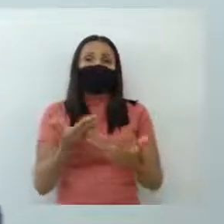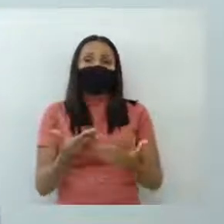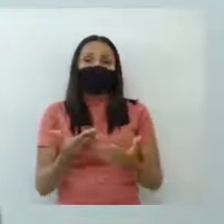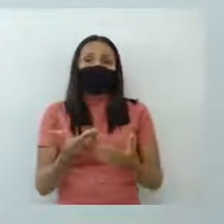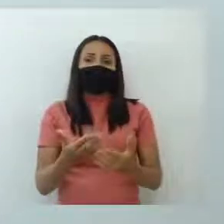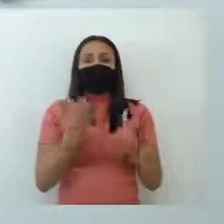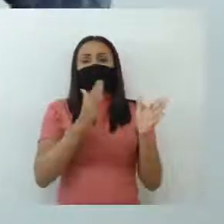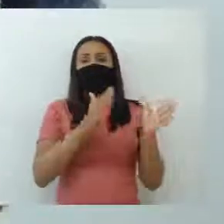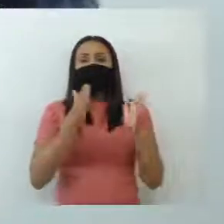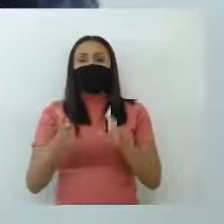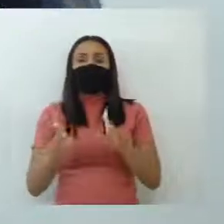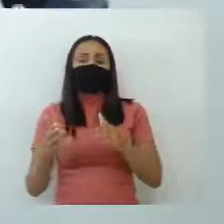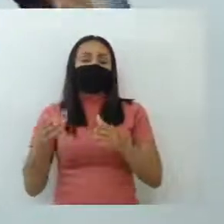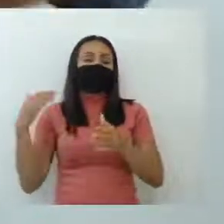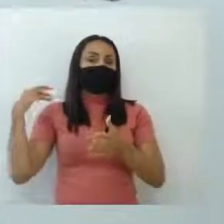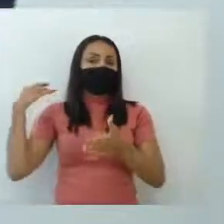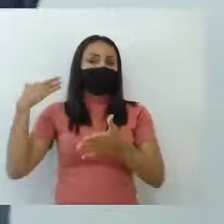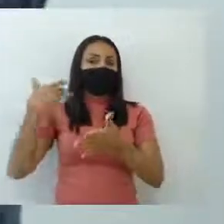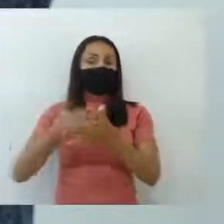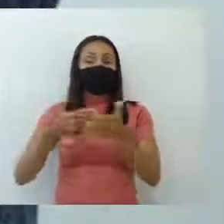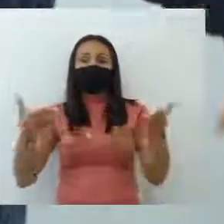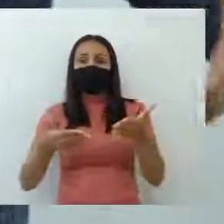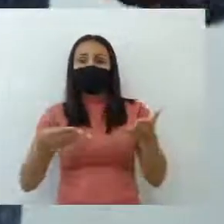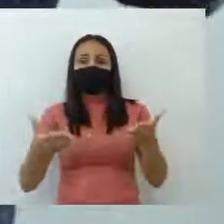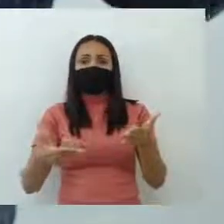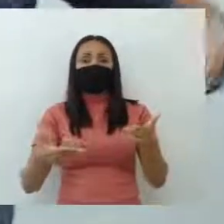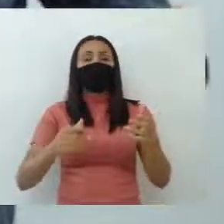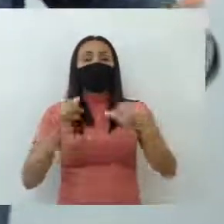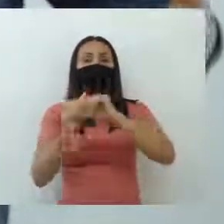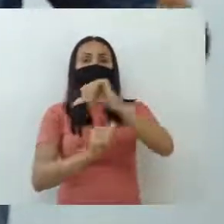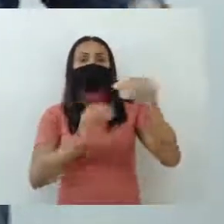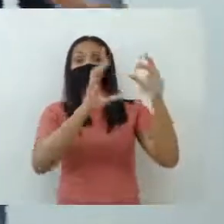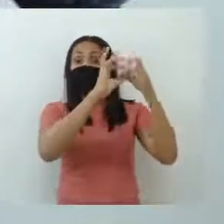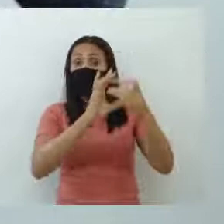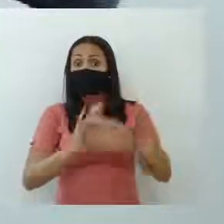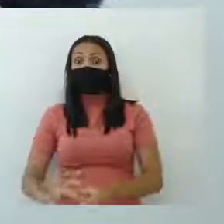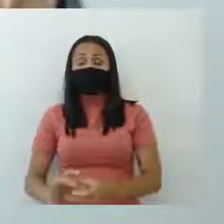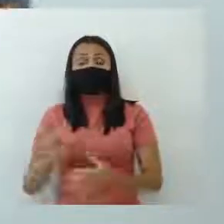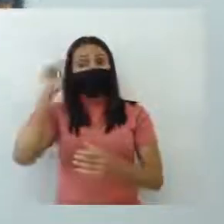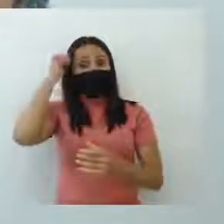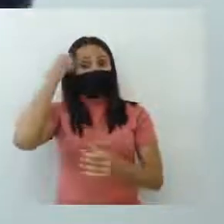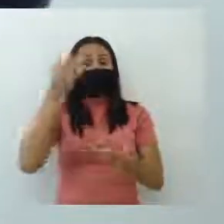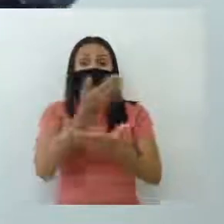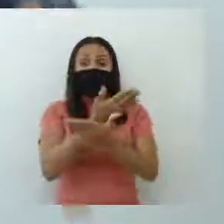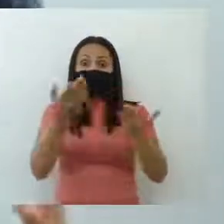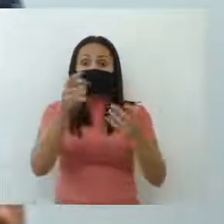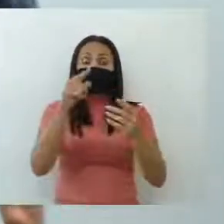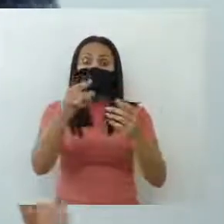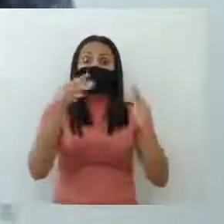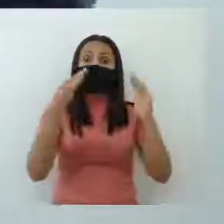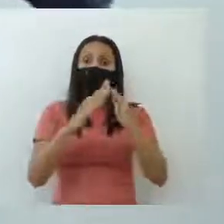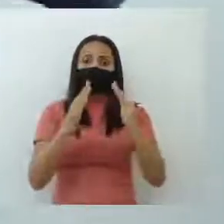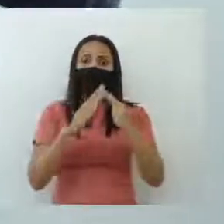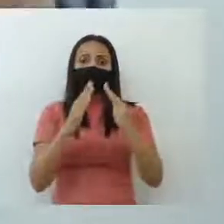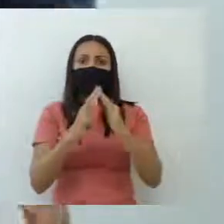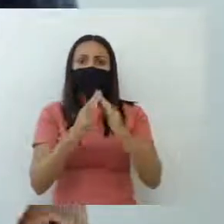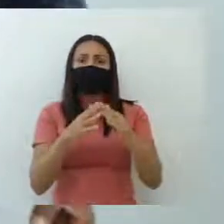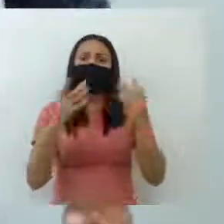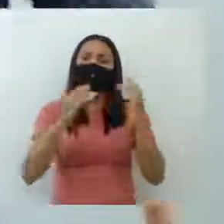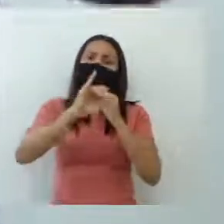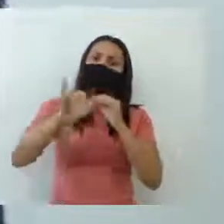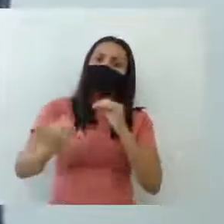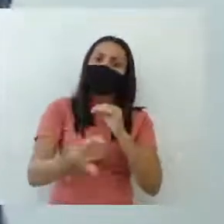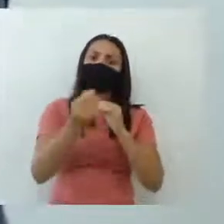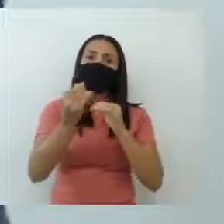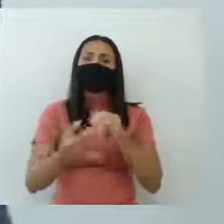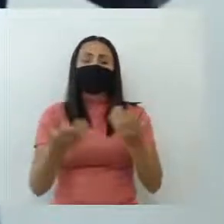para a modernidade, onde mudou o contexto da escravidão. Então, vocês que estão em casa, espero que vocês aproveitem, porque essa